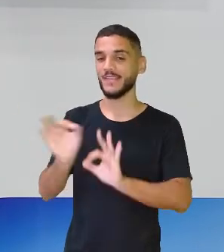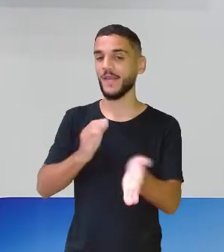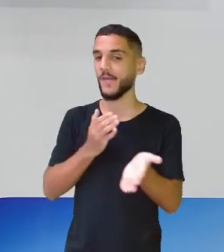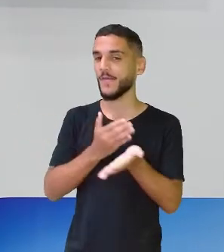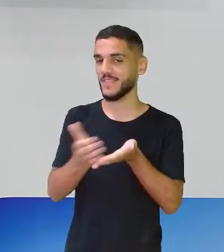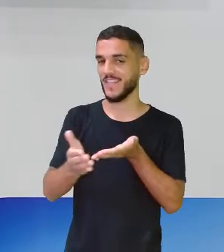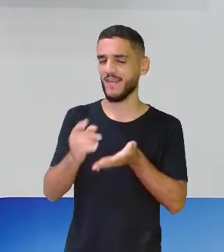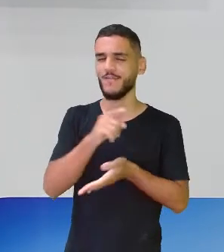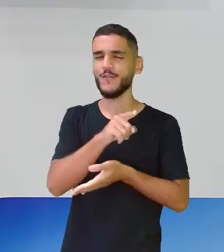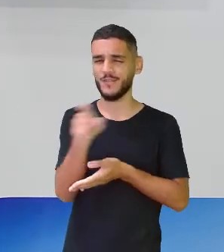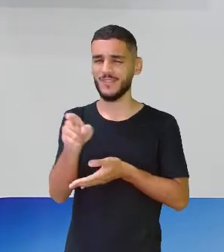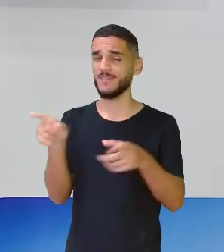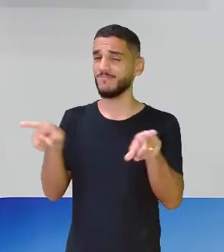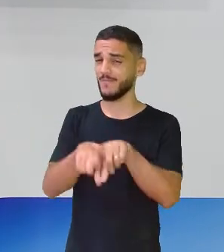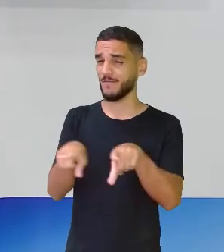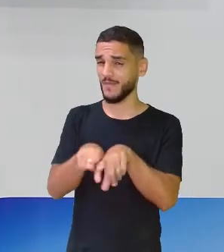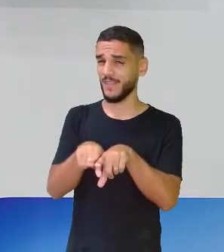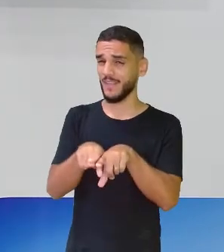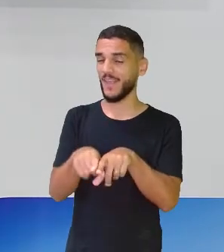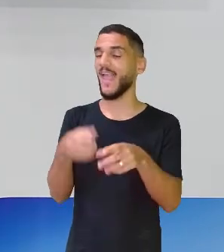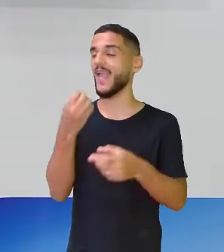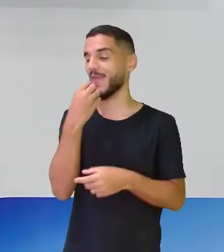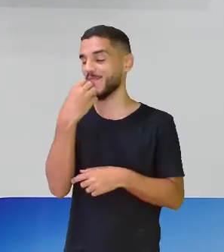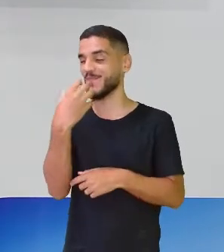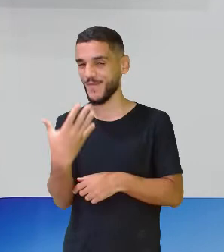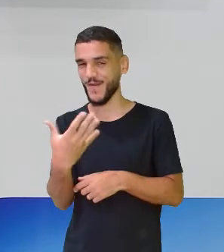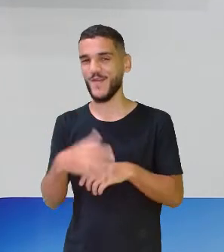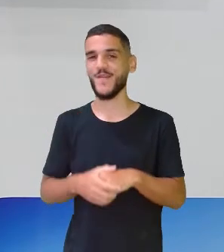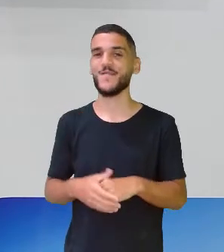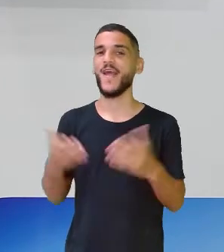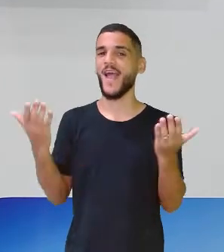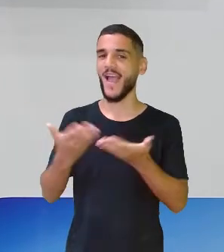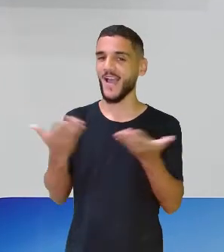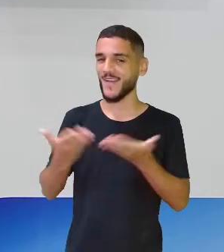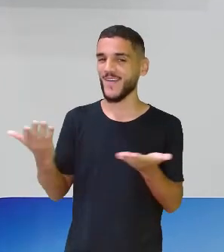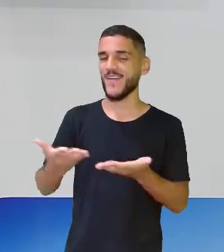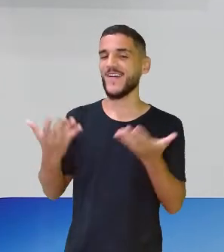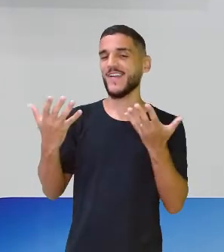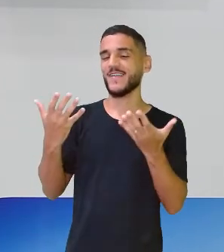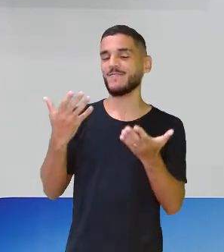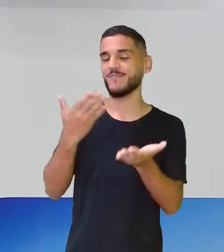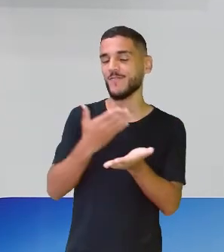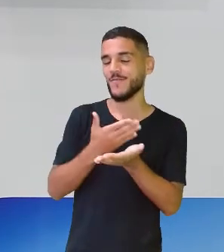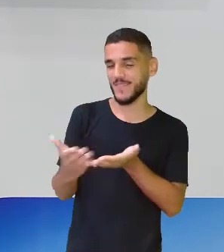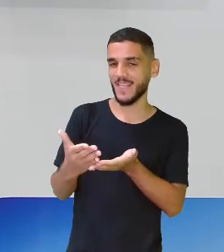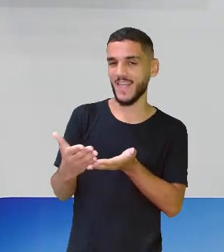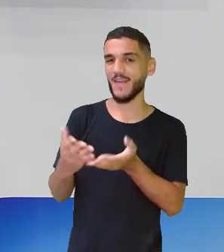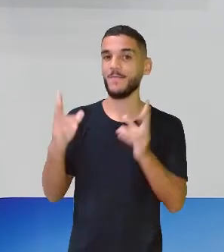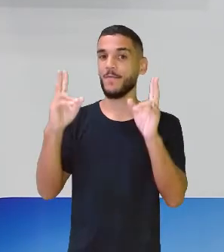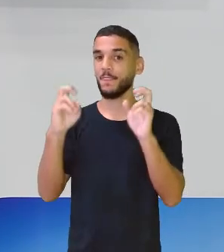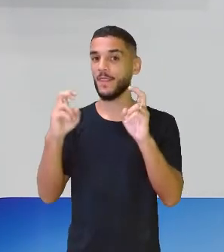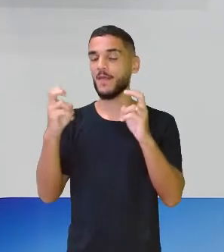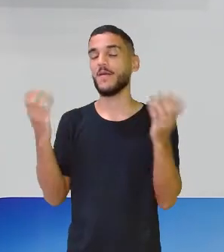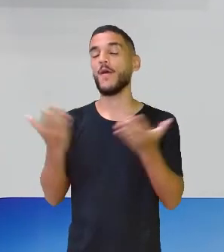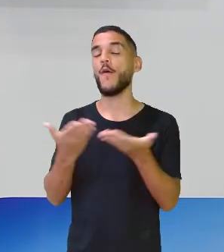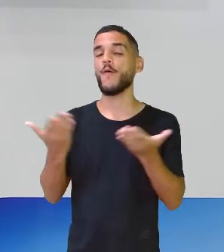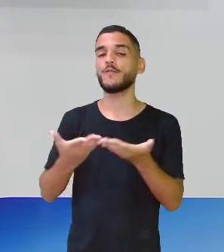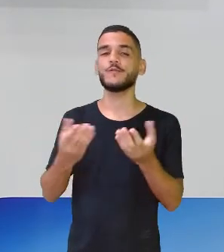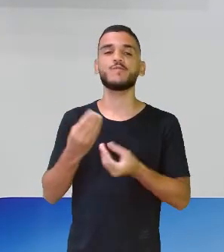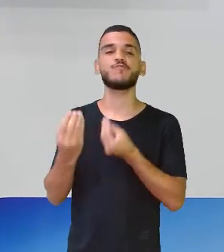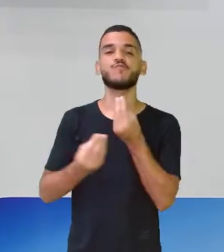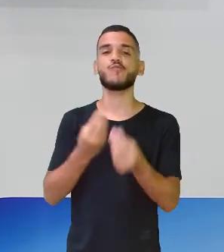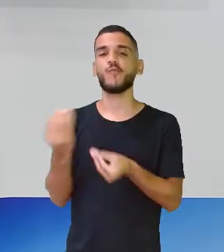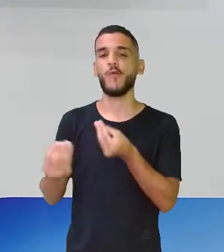você, também já está? Que coisa boa! Então, vamos começar nosso tema hoje naquela sequência que a gente